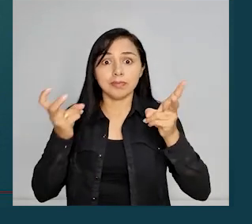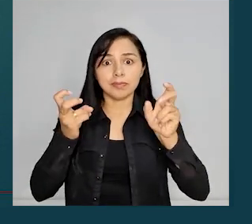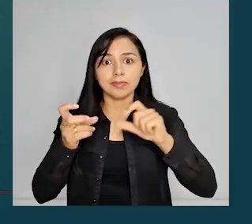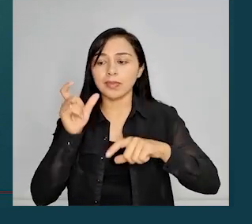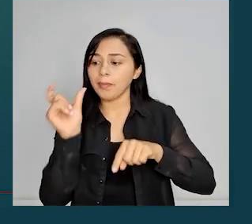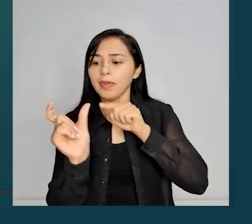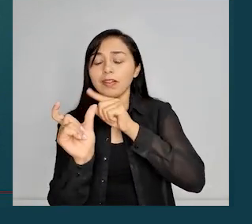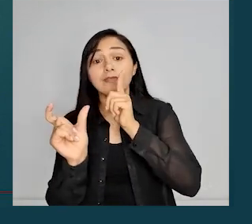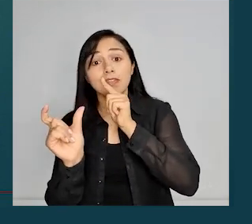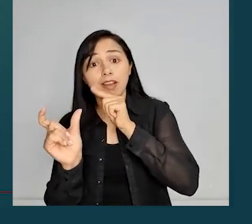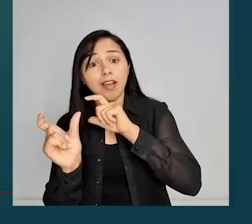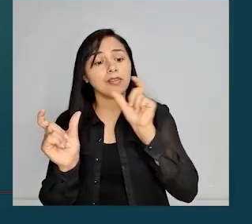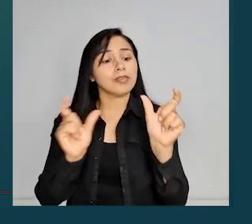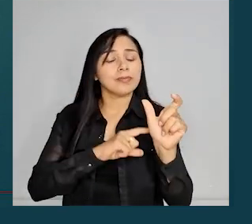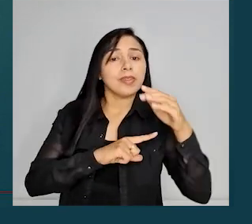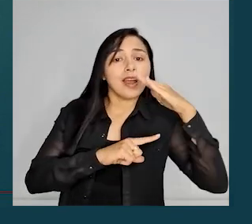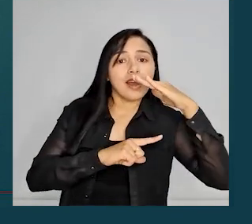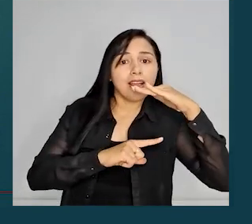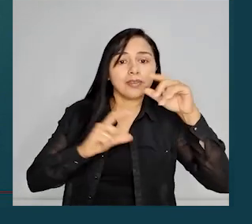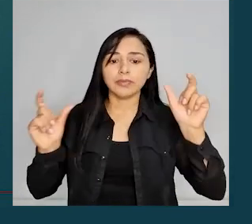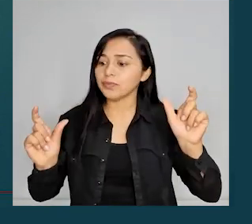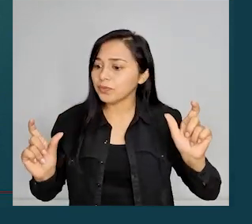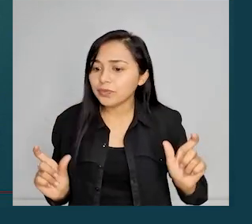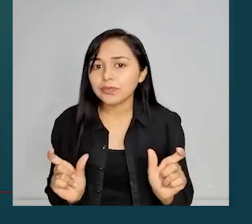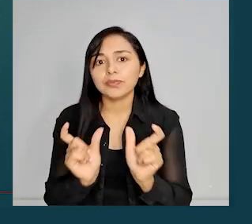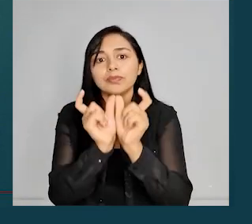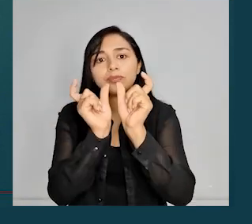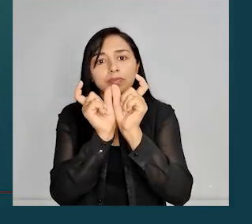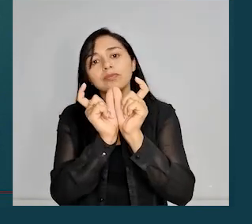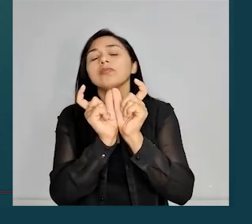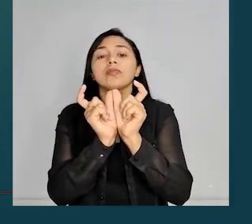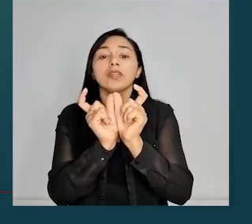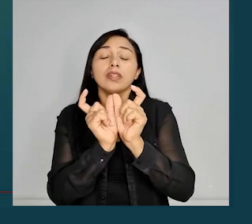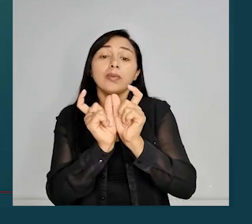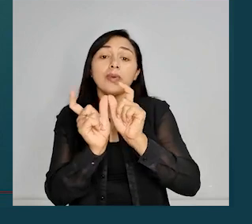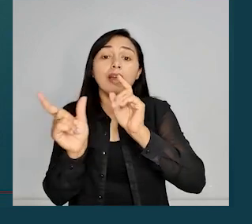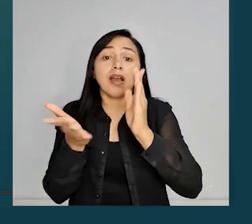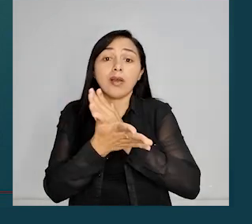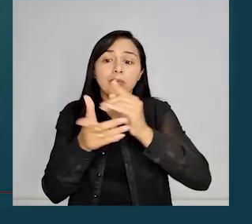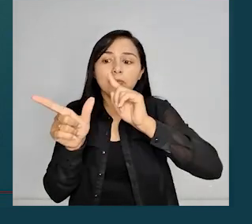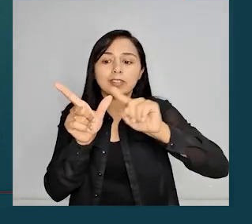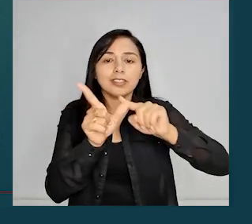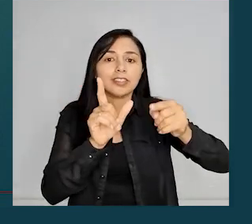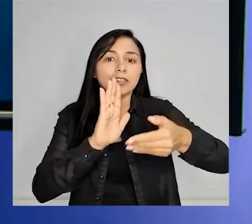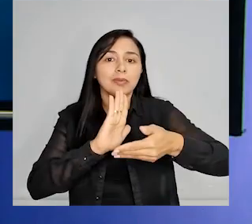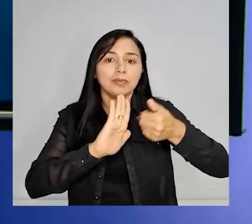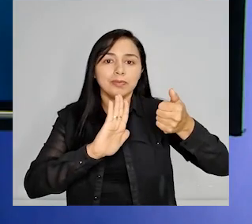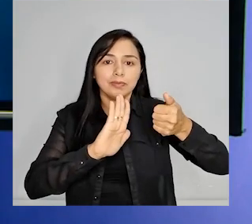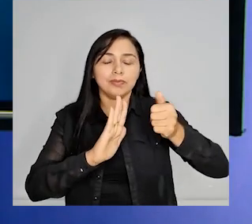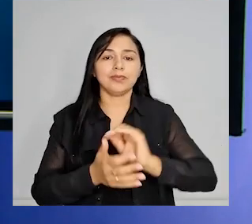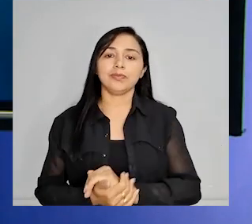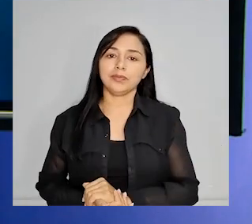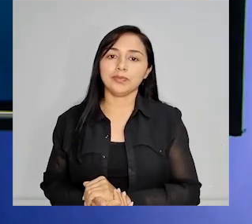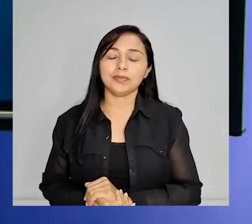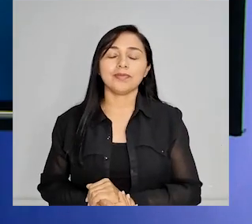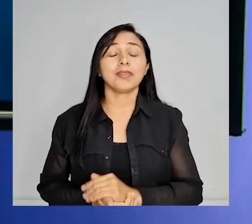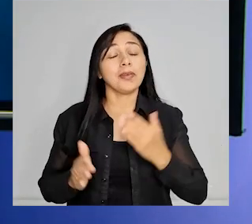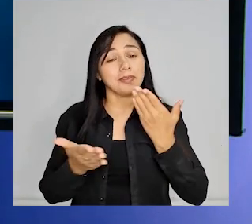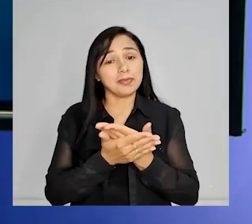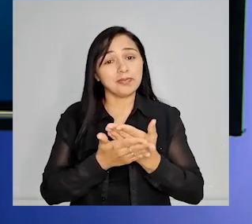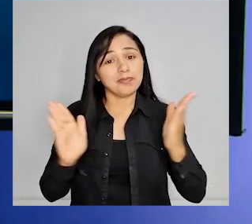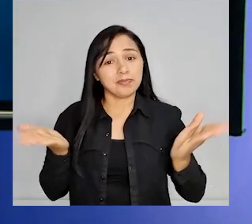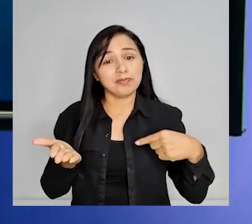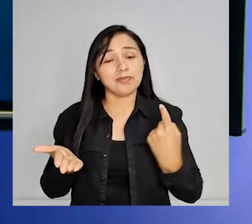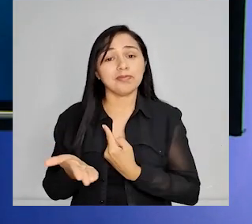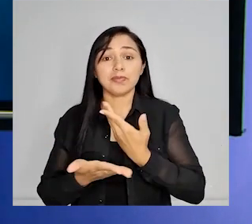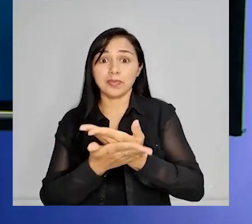junção, sempre vai haver a perda de alguma letra. Na aula de hoje, nós estudamos